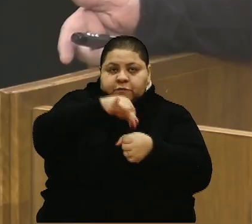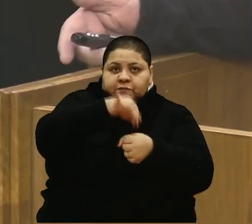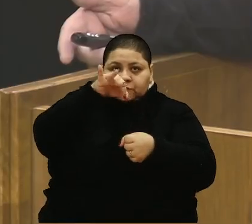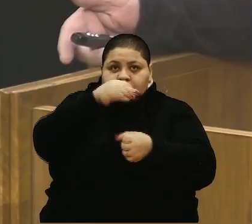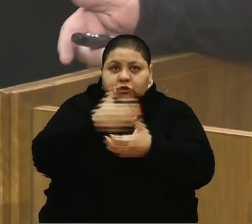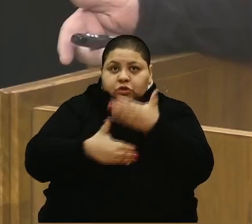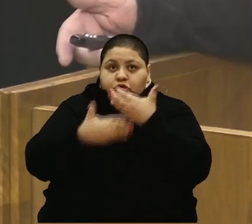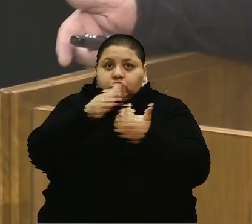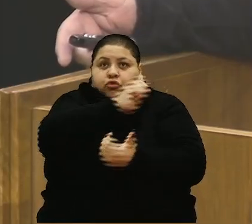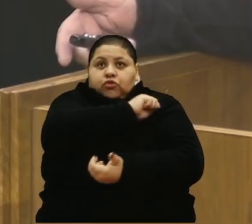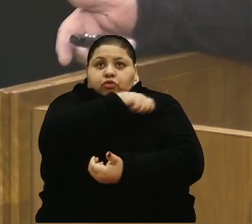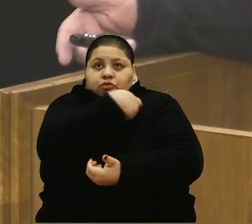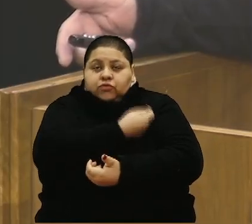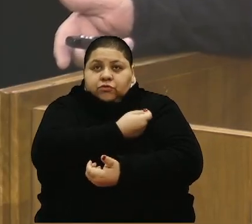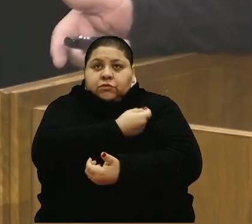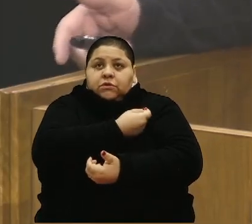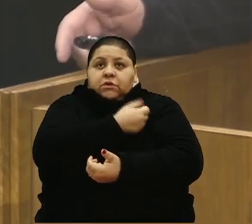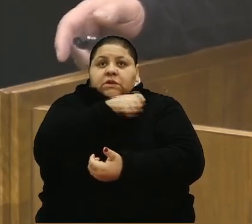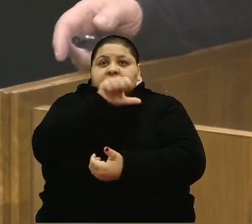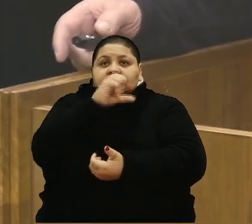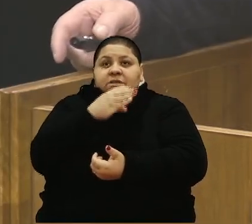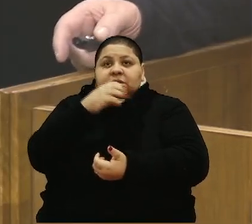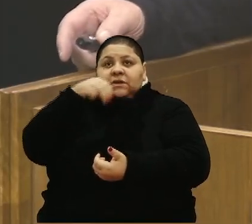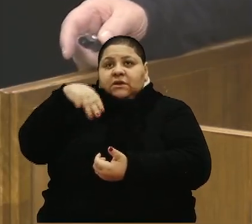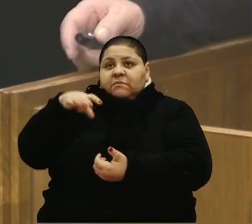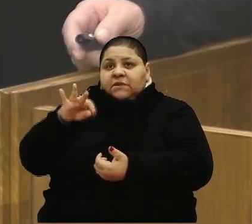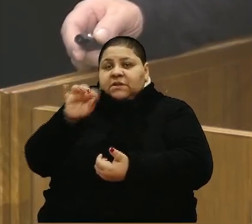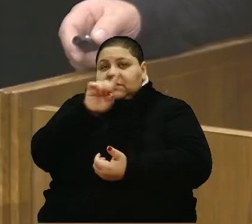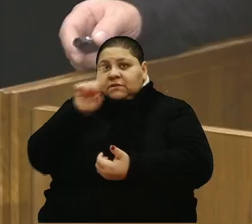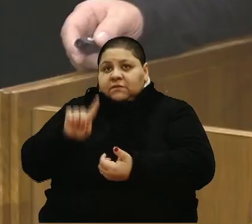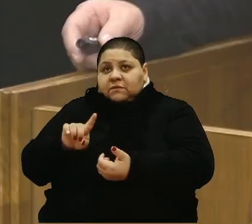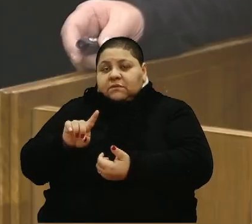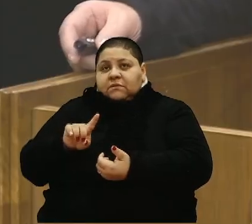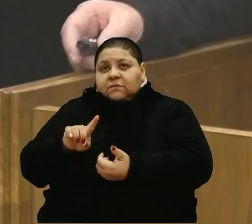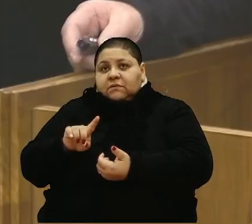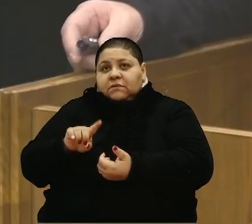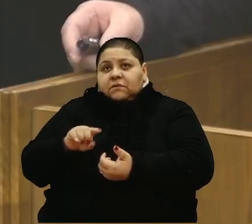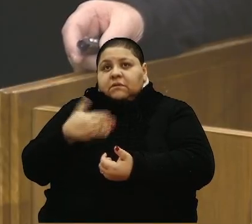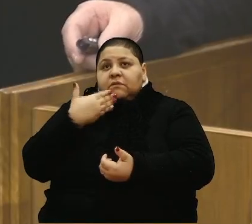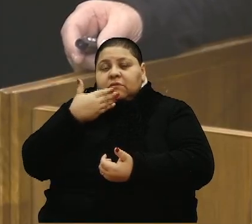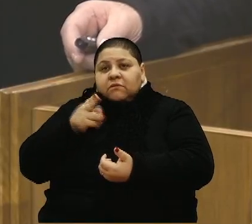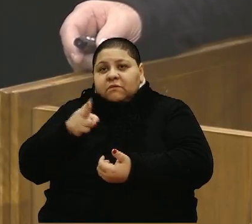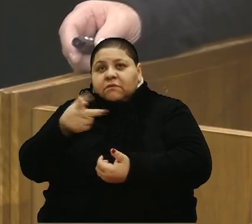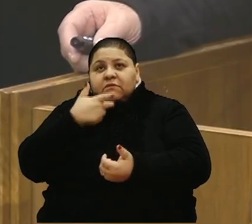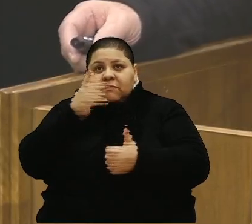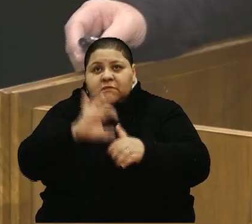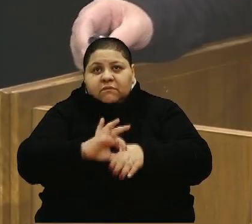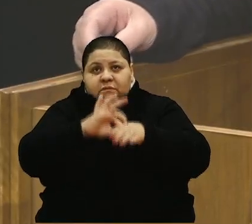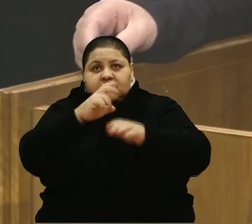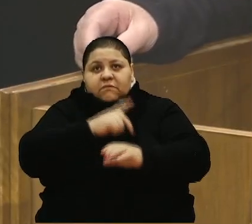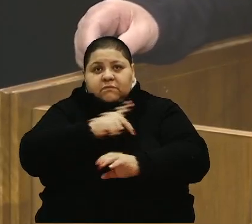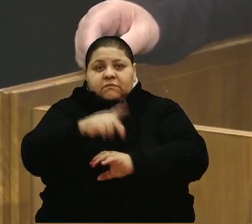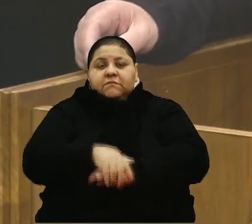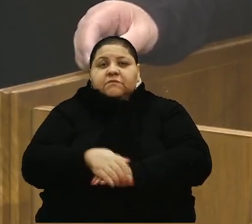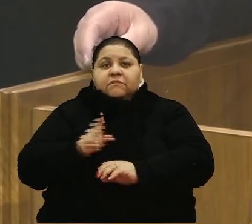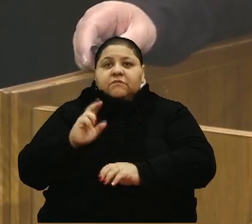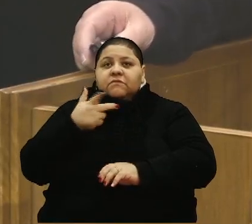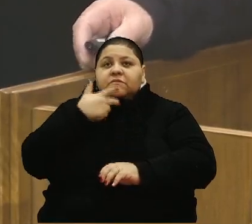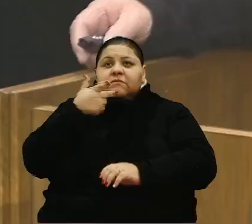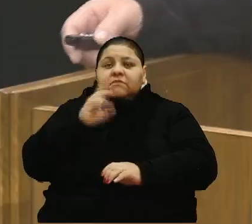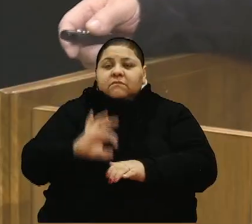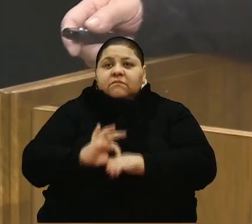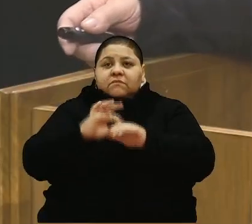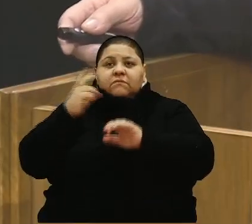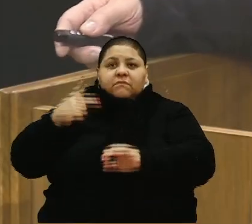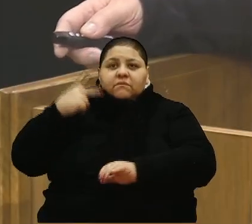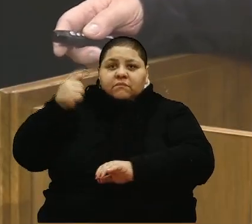todo fiscalizado pela CMTC. Para concluir, vereador. Me permite prosseguir em declaração de líder, senhor presidente? Em declaração de líder,